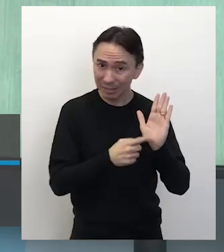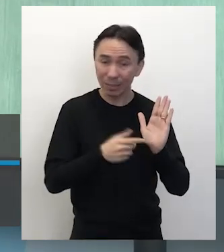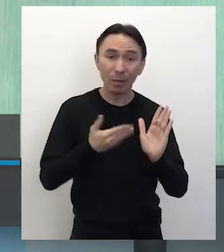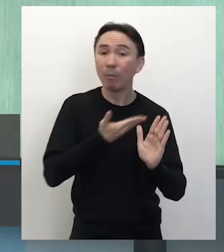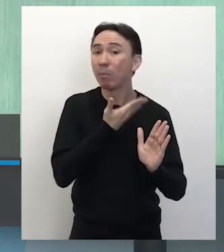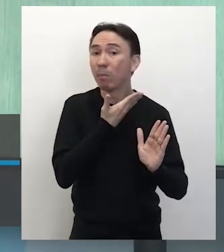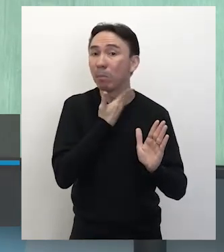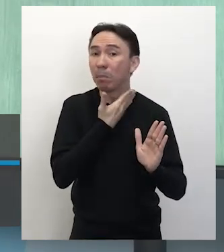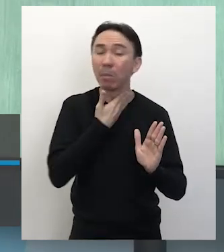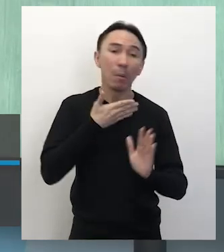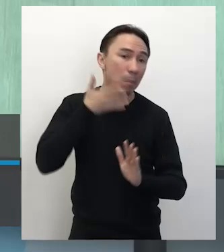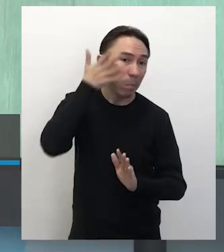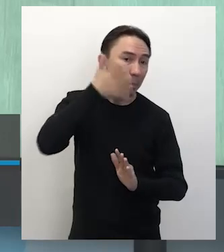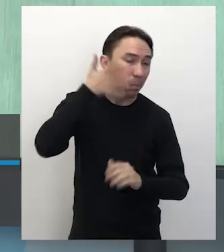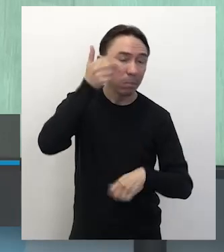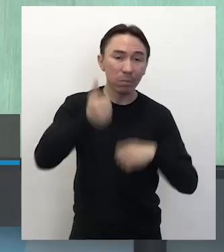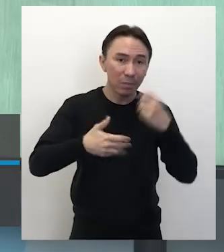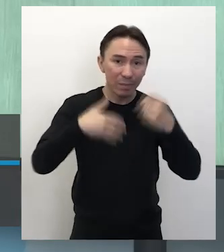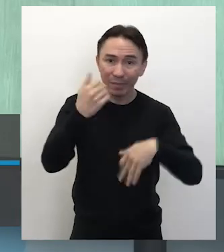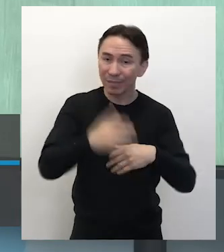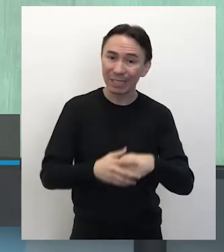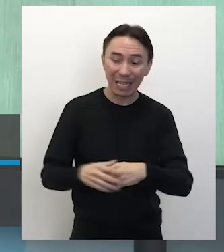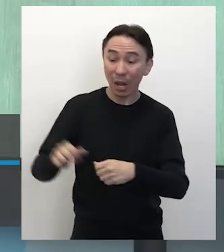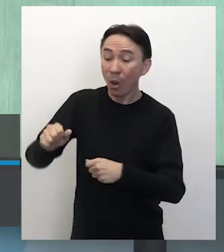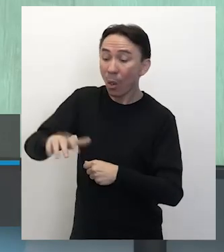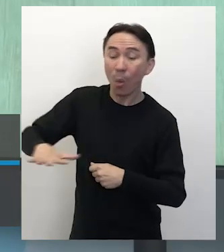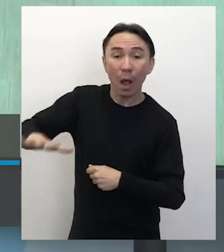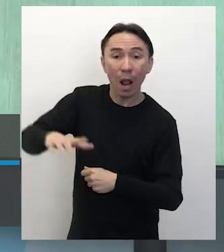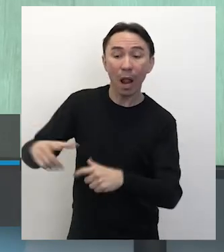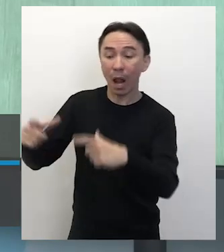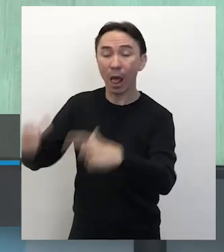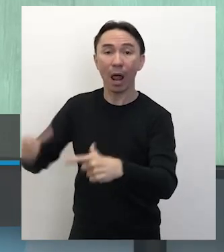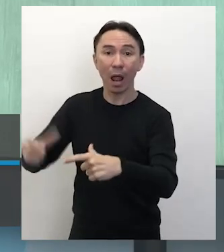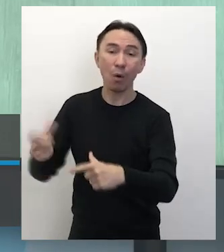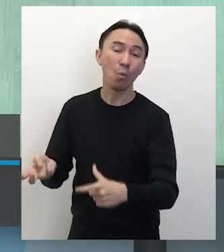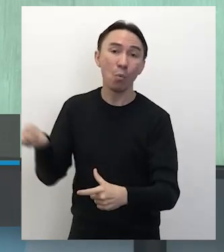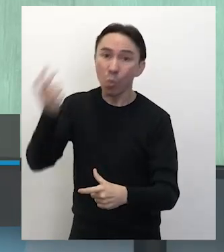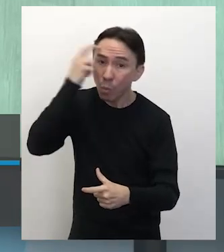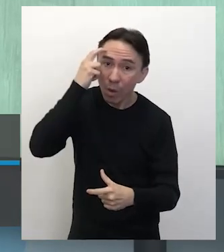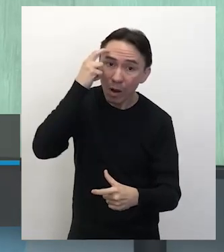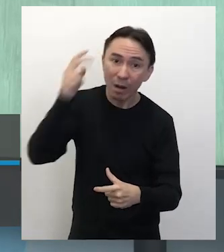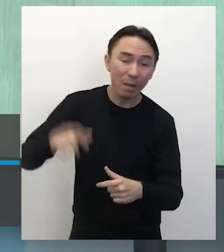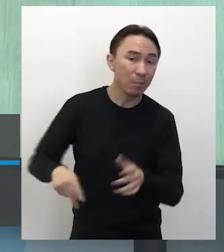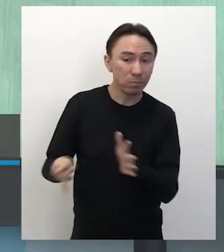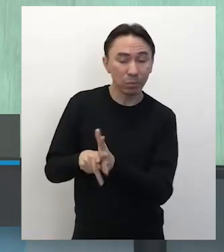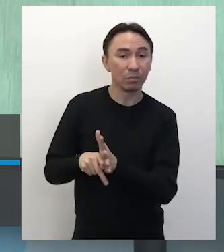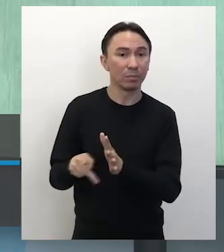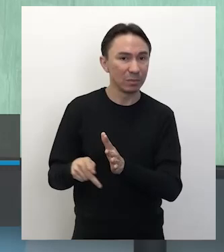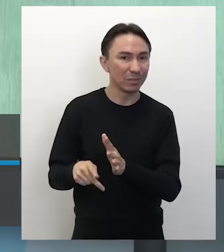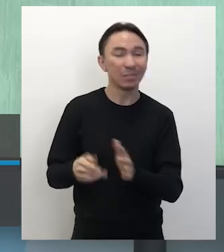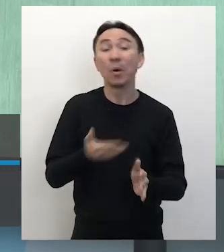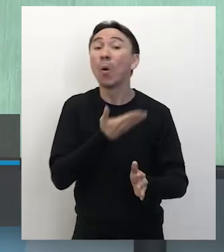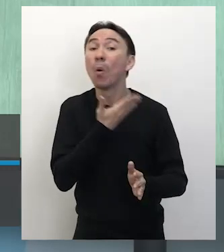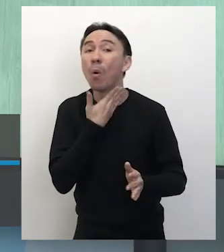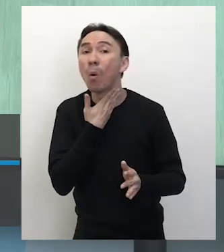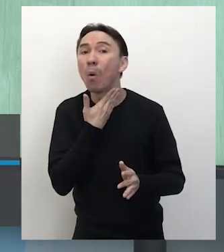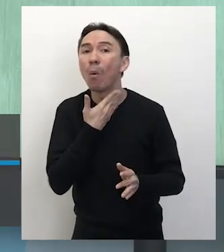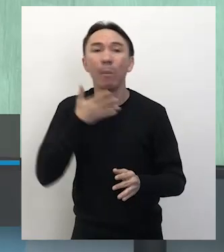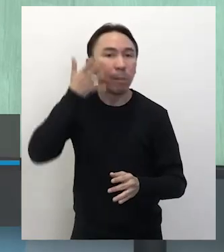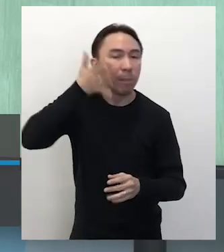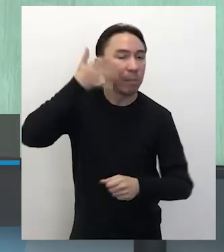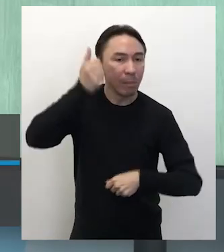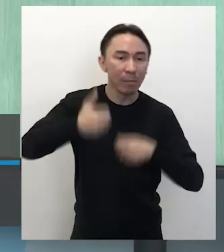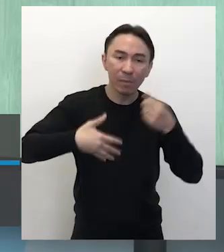determinada região. E, de novo, por serem orais, né? Eles vão sofrendo modificações. Então, vamos supor que eu